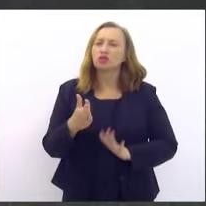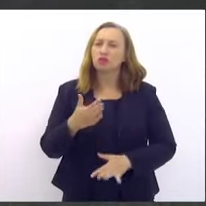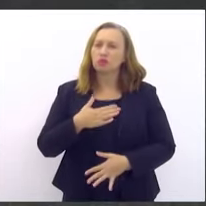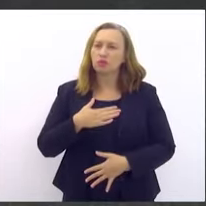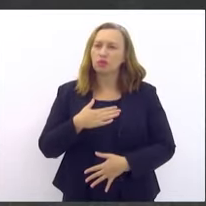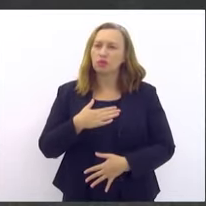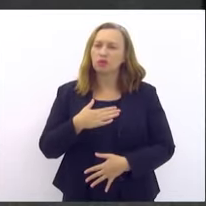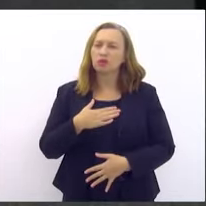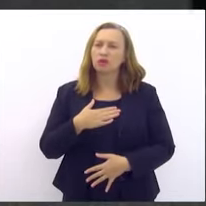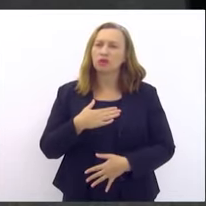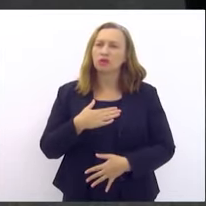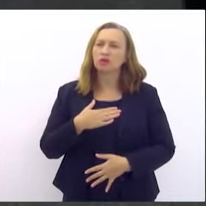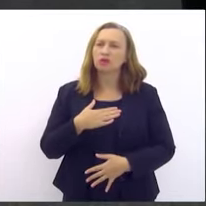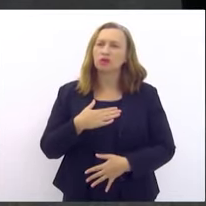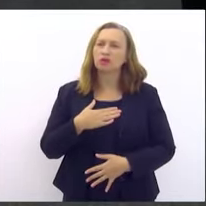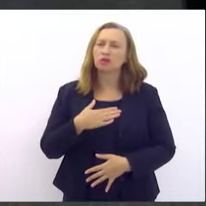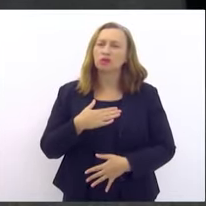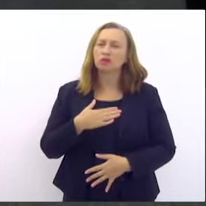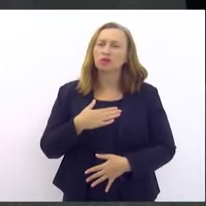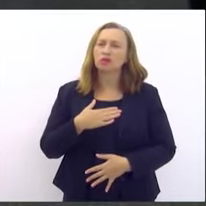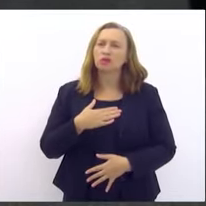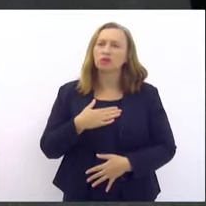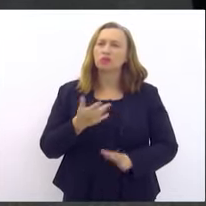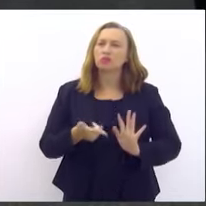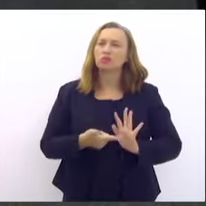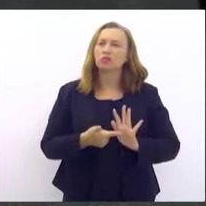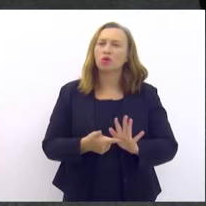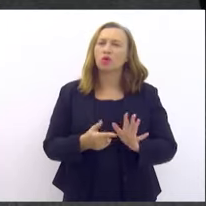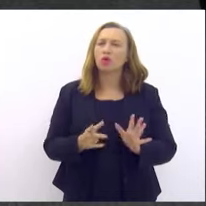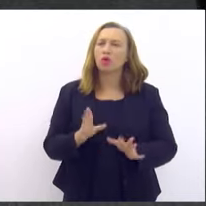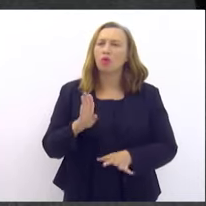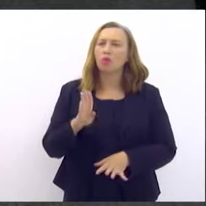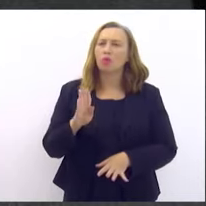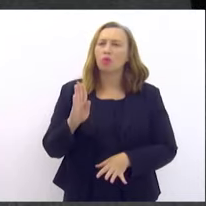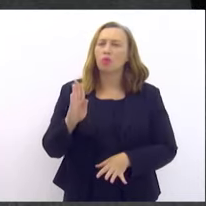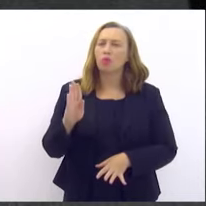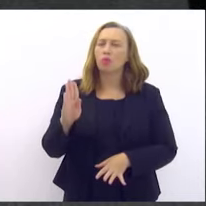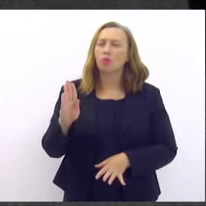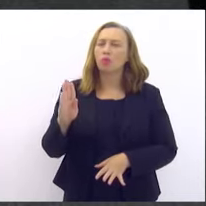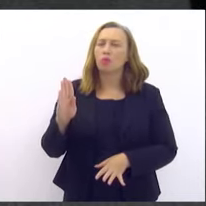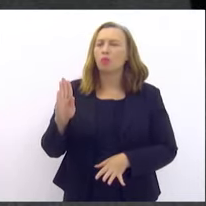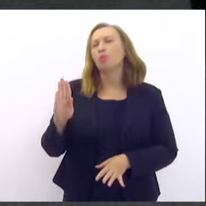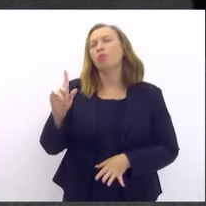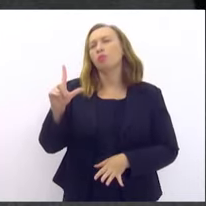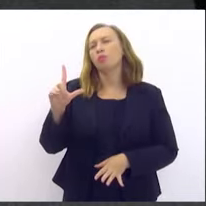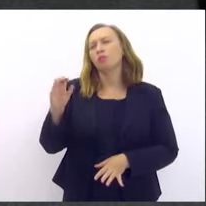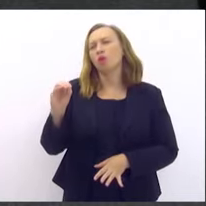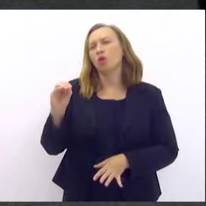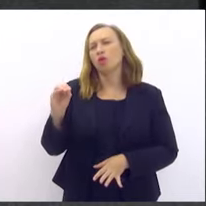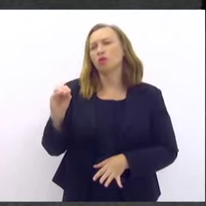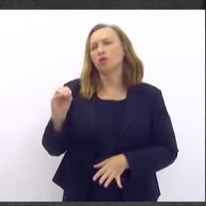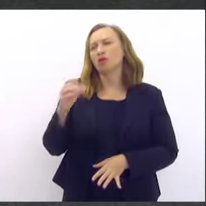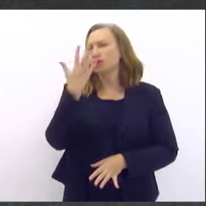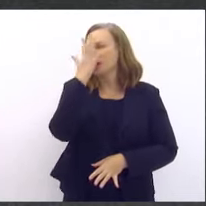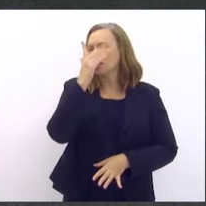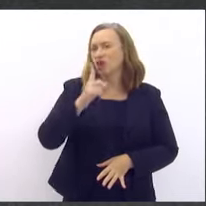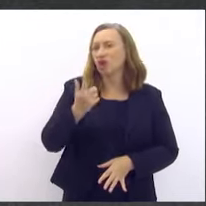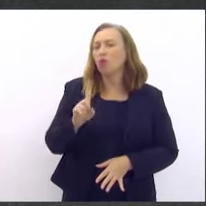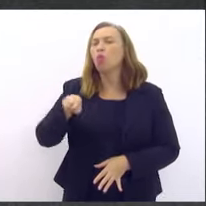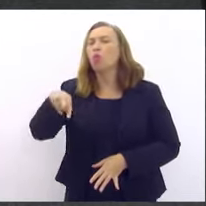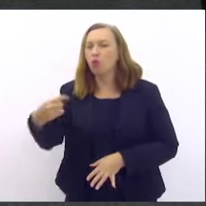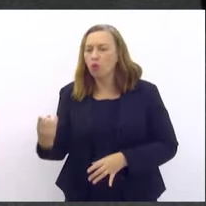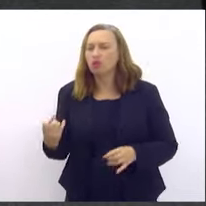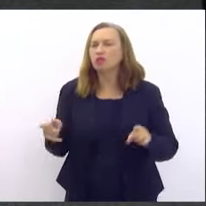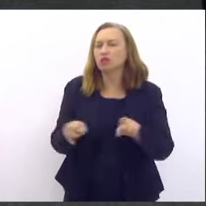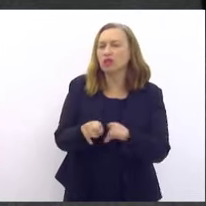autoria para fomentar os blocos de carnaval que é um outro objeto a gente já tem uma lei